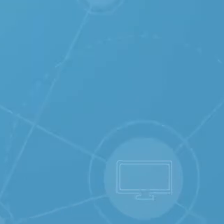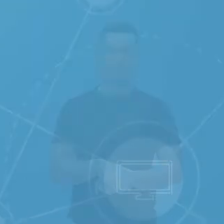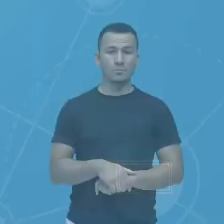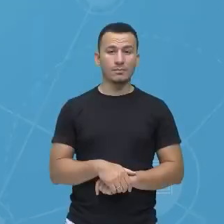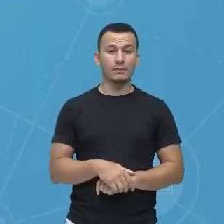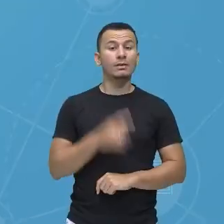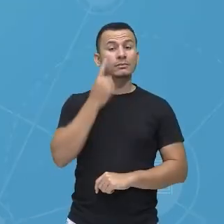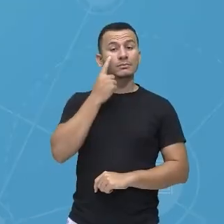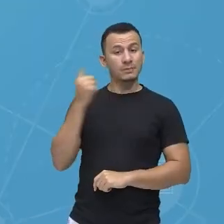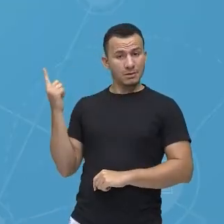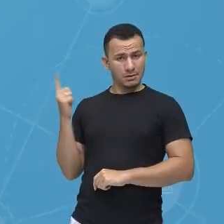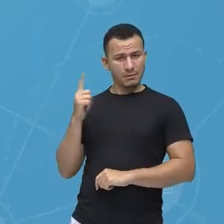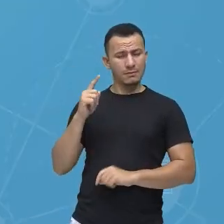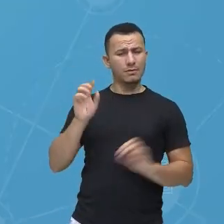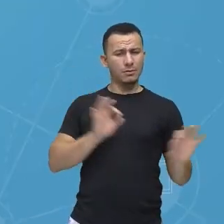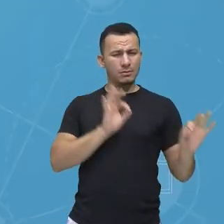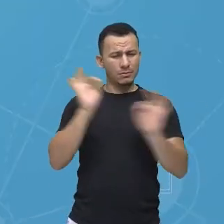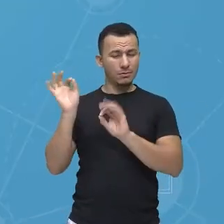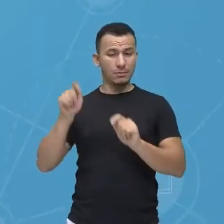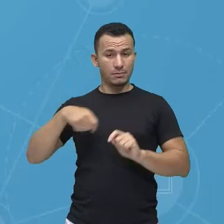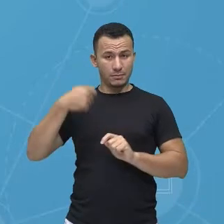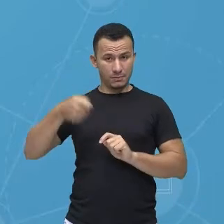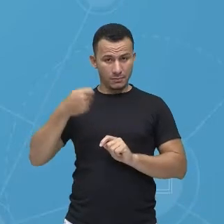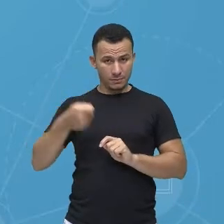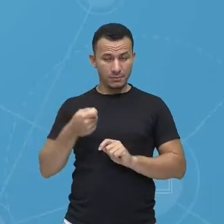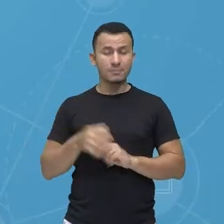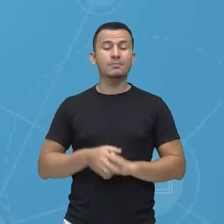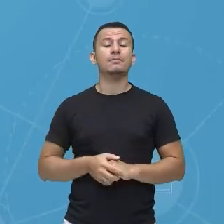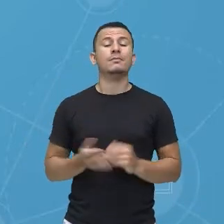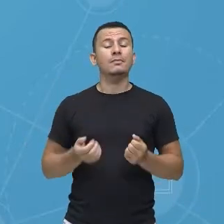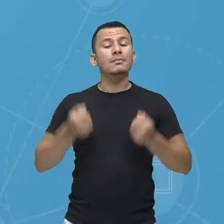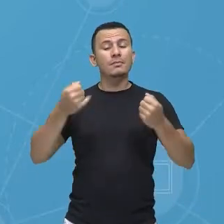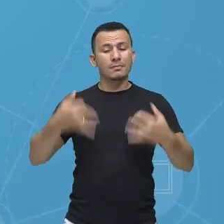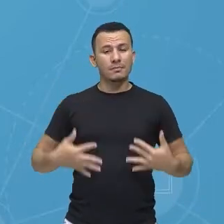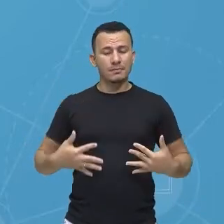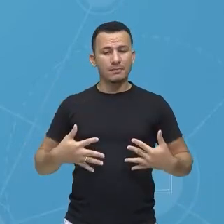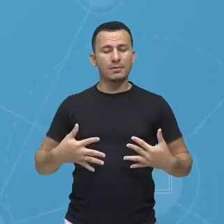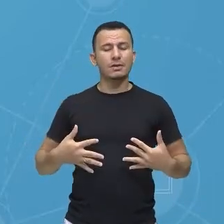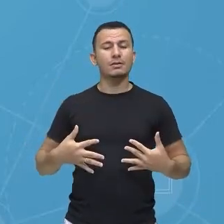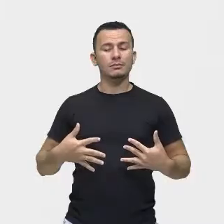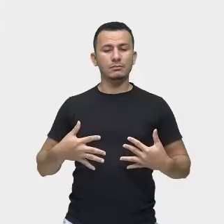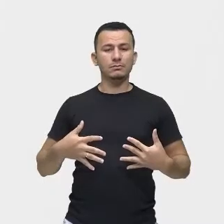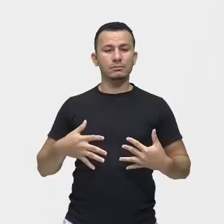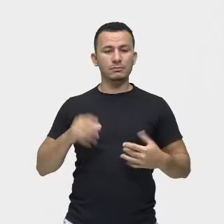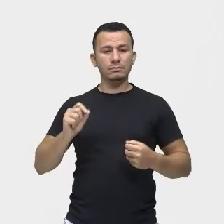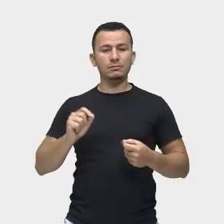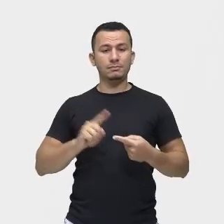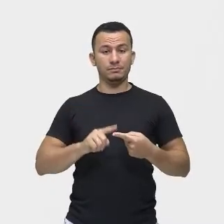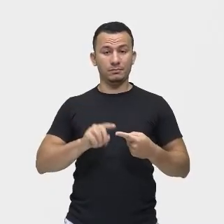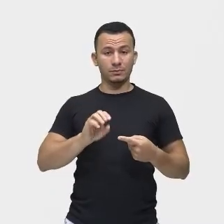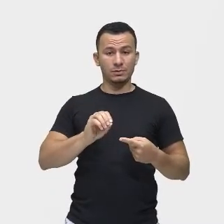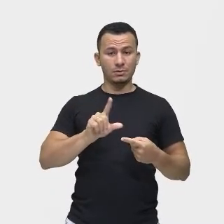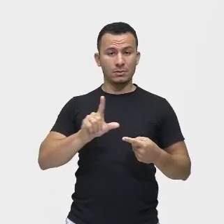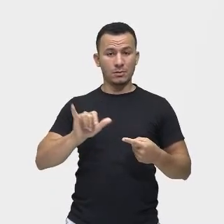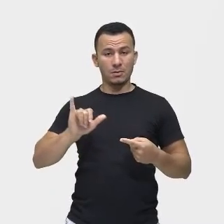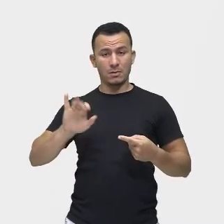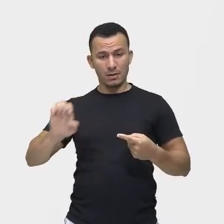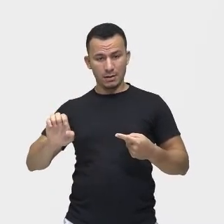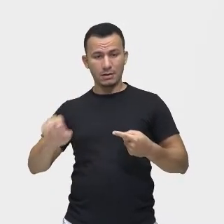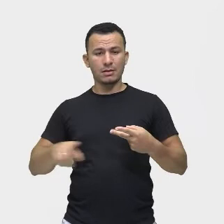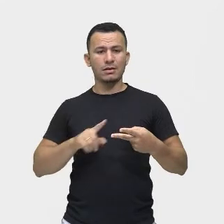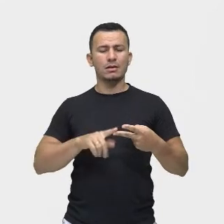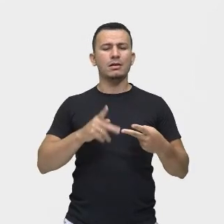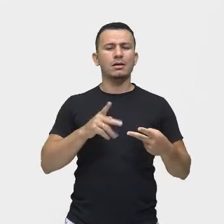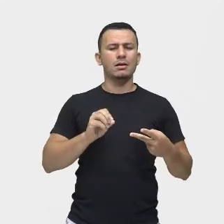Muito bem, então agora vamos ver aqui sobre o Ollie e o Popchovich, né, que são